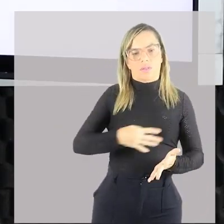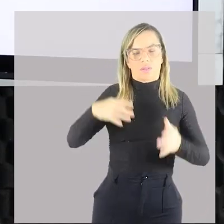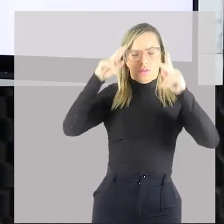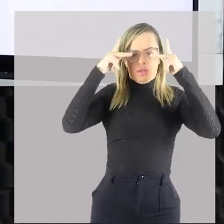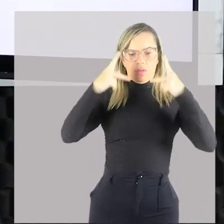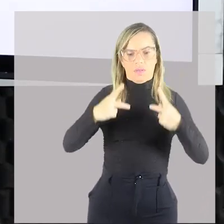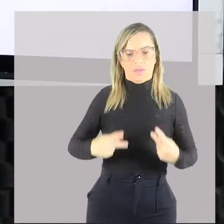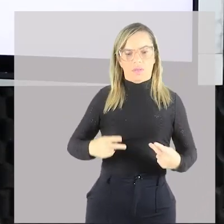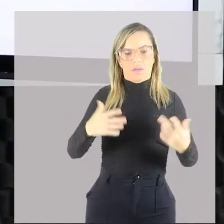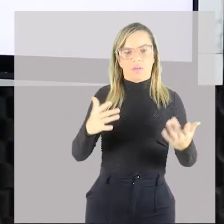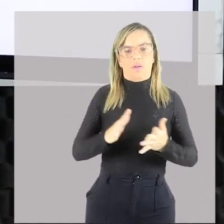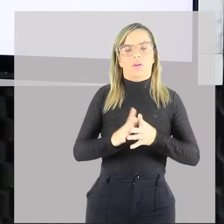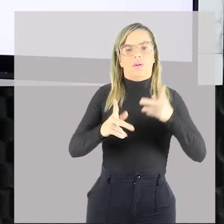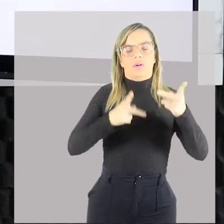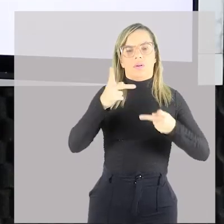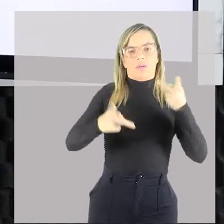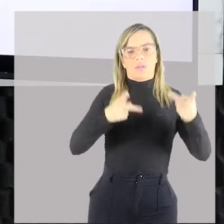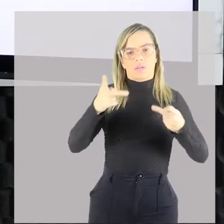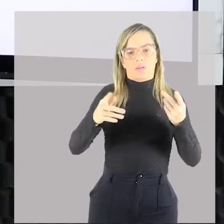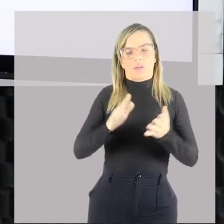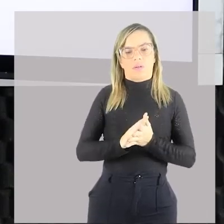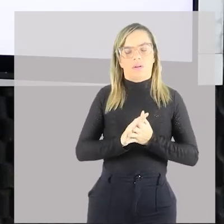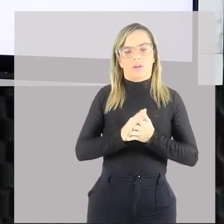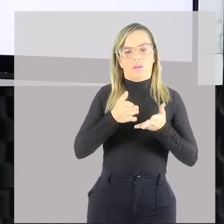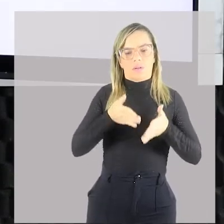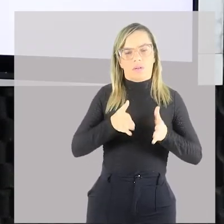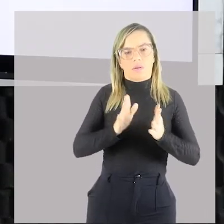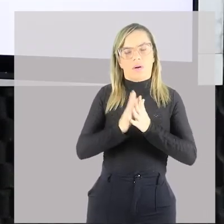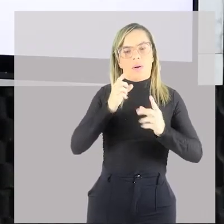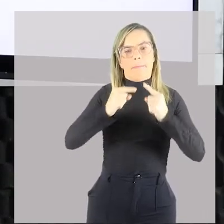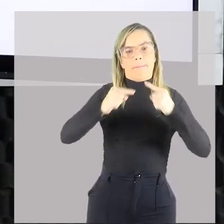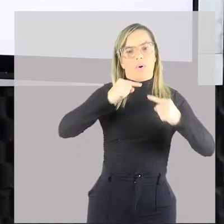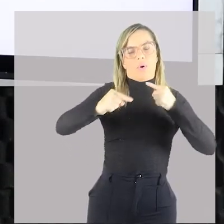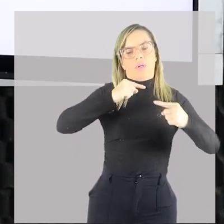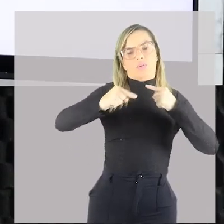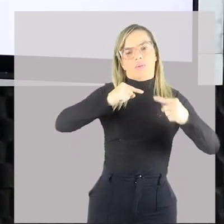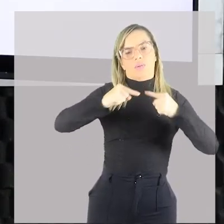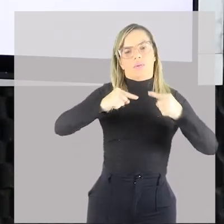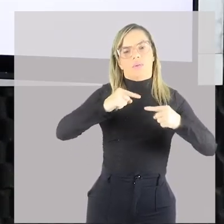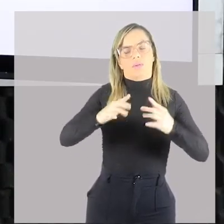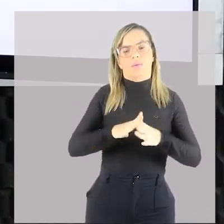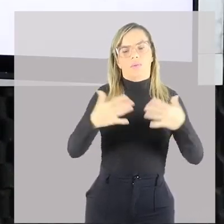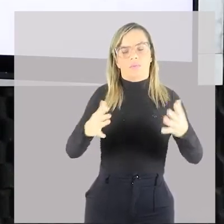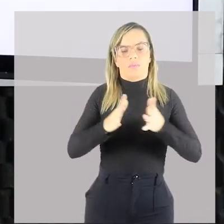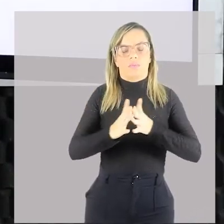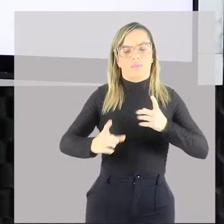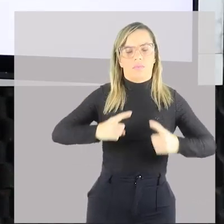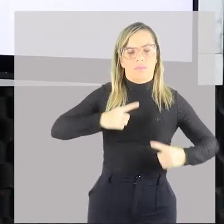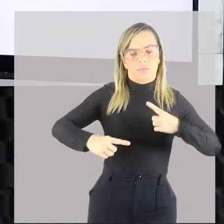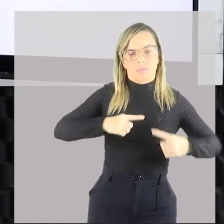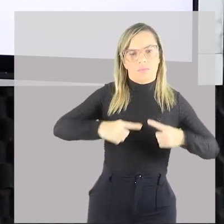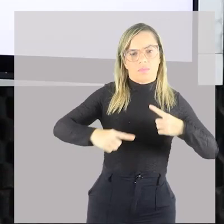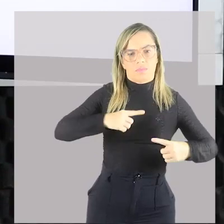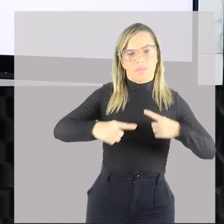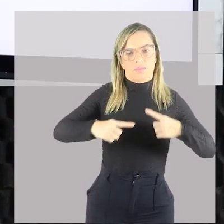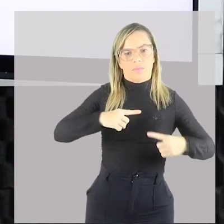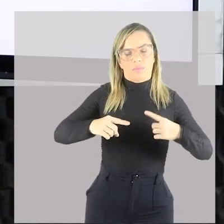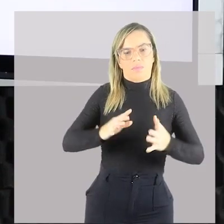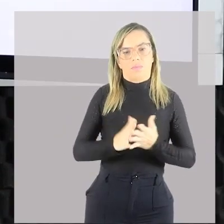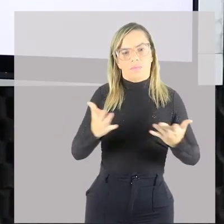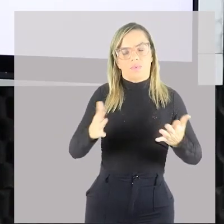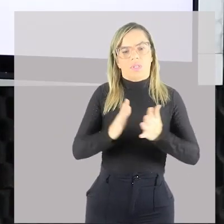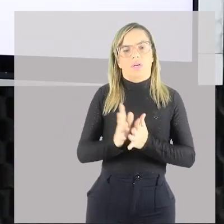humano, ele é, por natureza, político. Lembra? O homem é um ser político por natureza, lá na